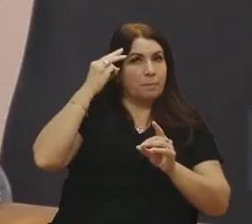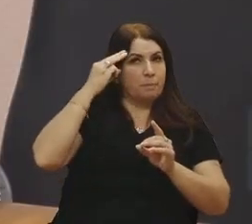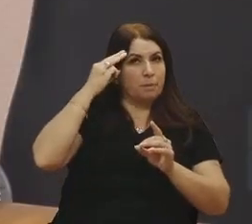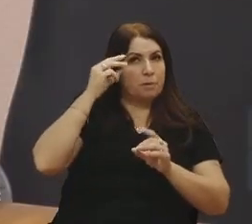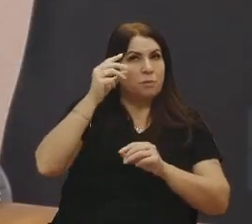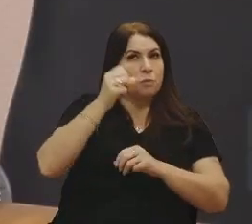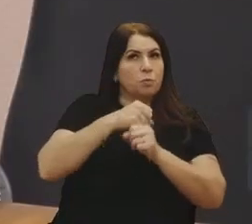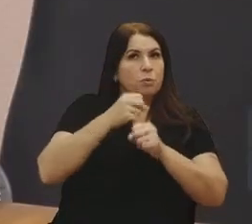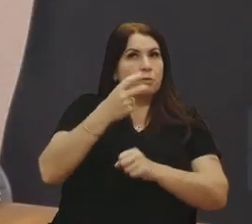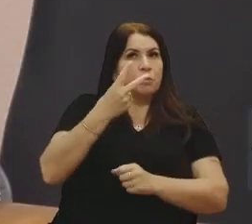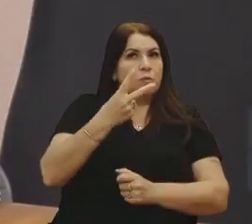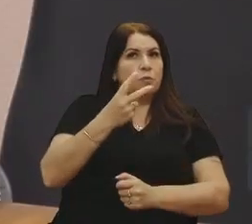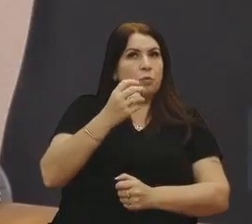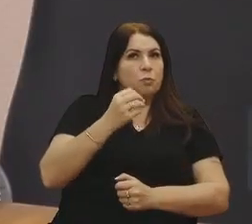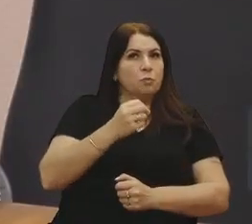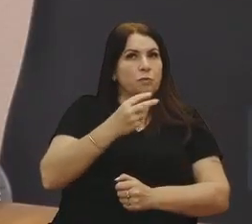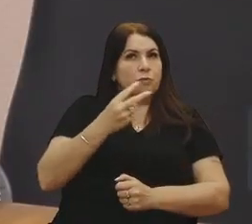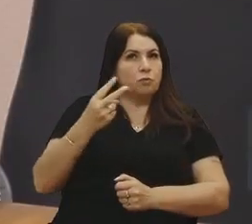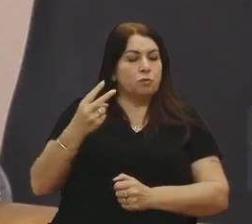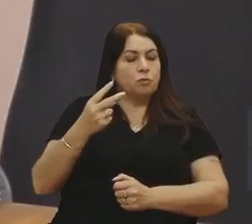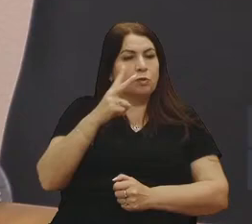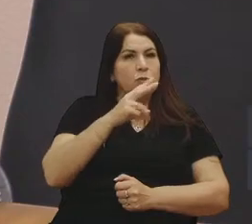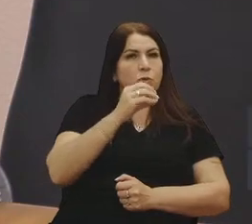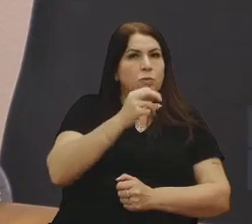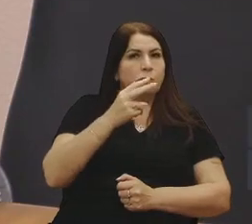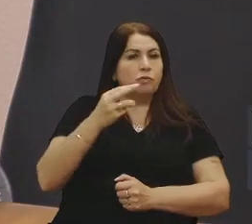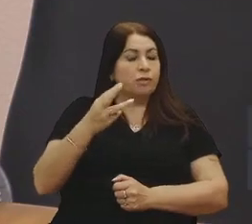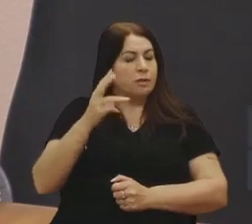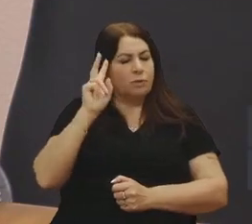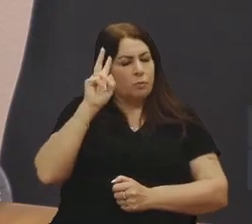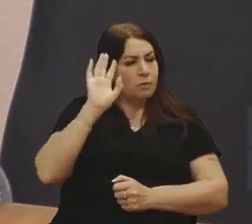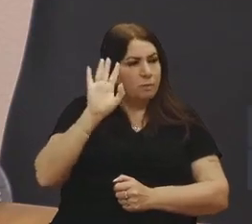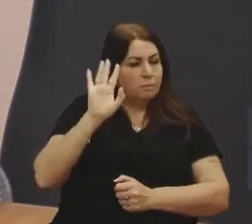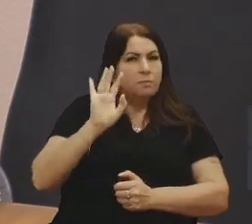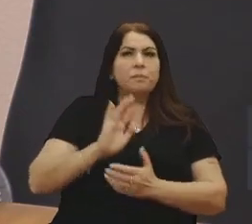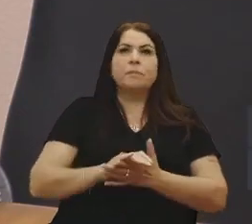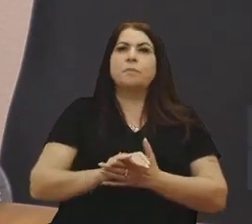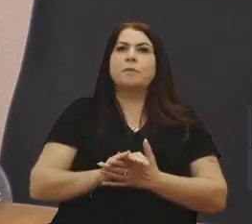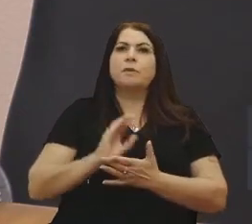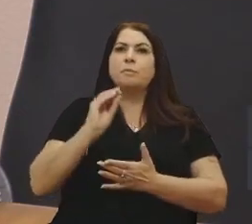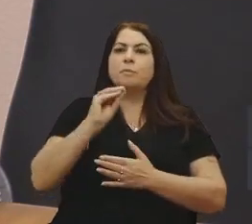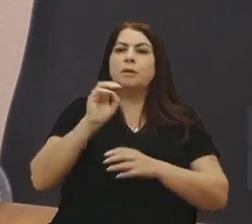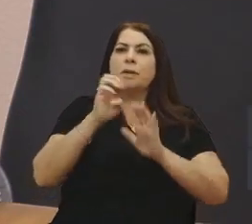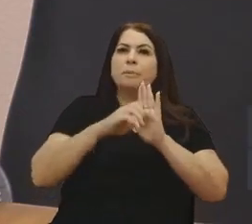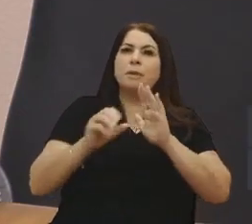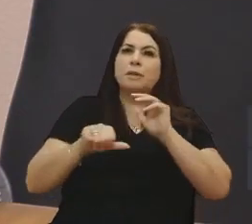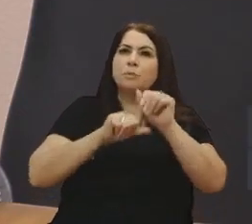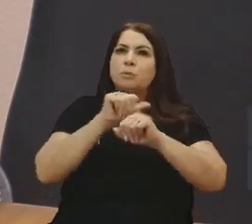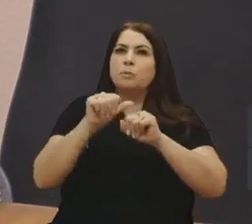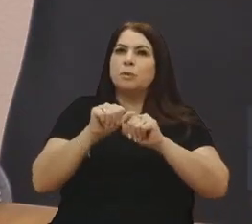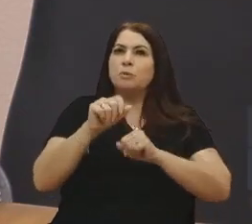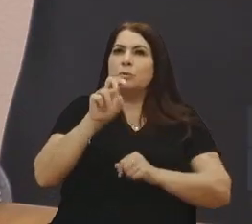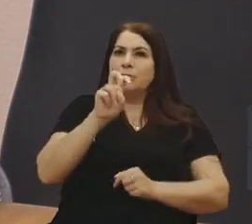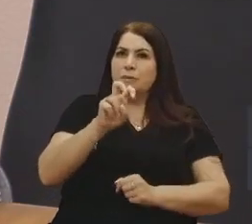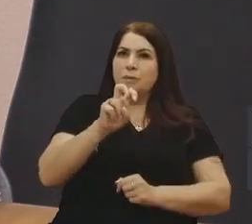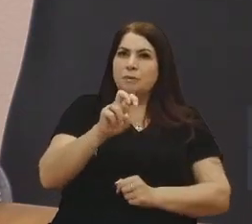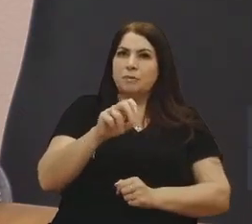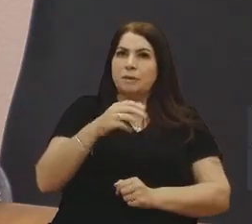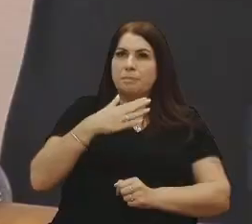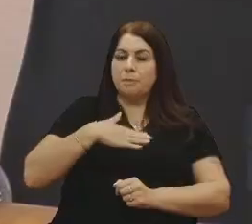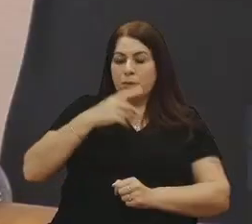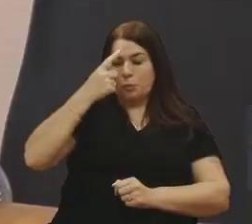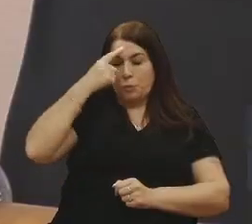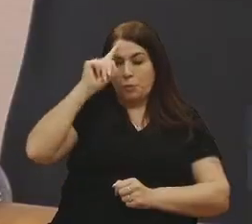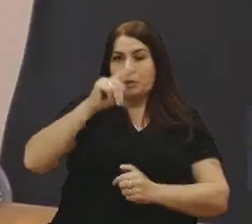de 2022 ou 23, não me lembro agora, foi colocada a emenda modificativa número 5, de minha